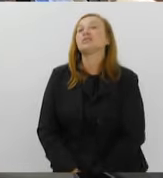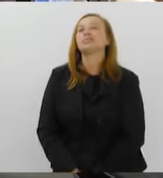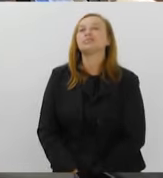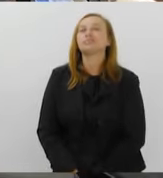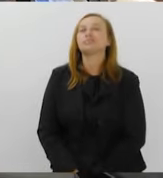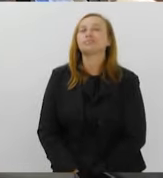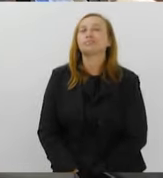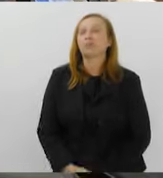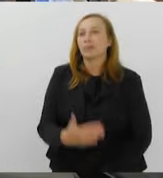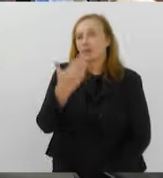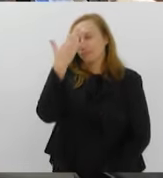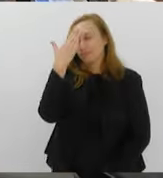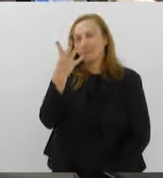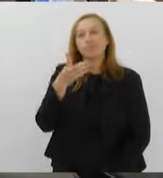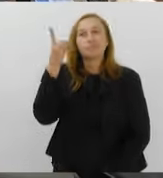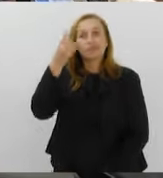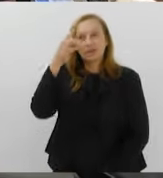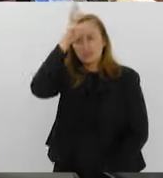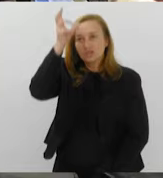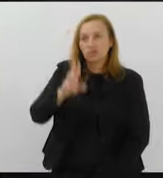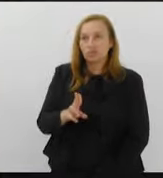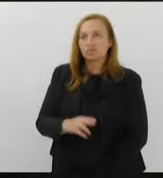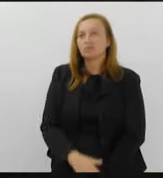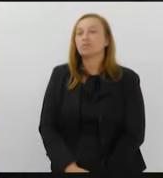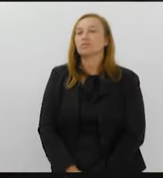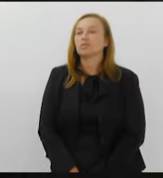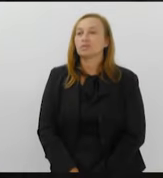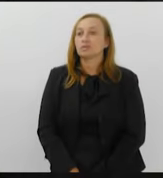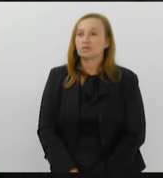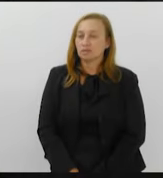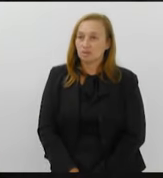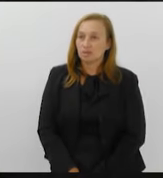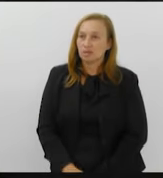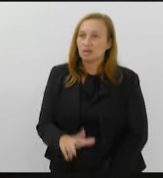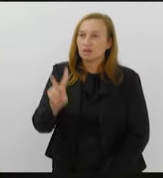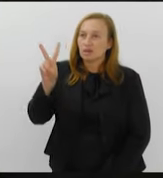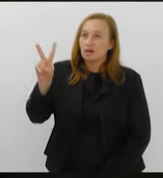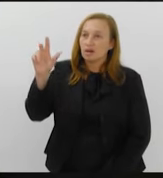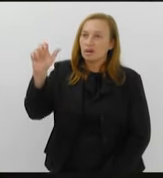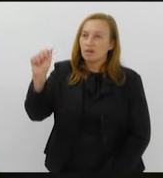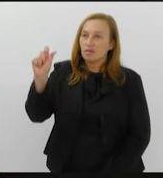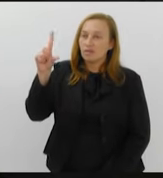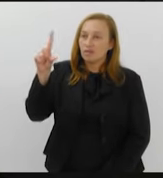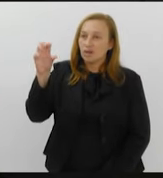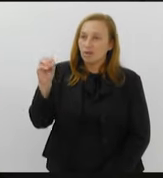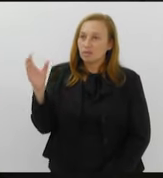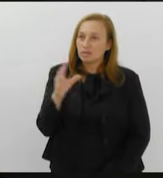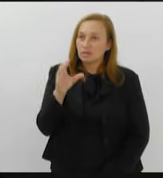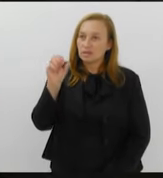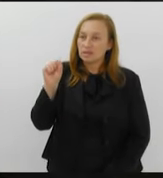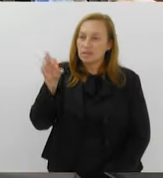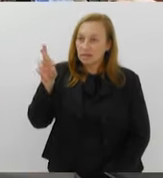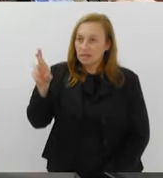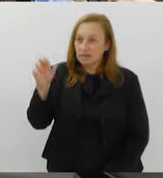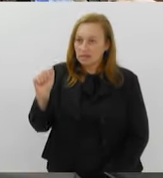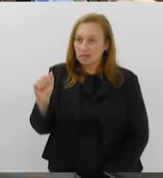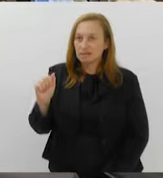Muito obrigado, deputada Tia Ju. Valdo Ceasa, nosso nobre